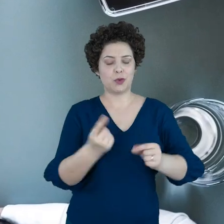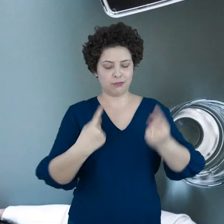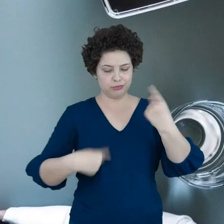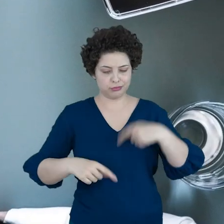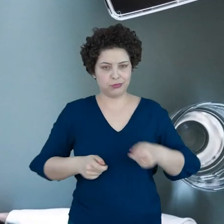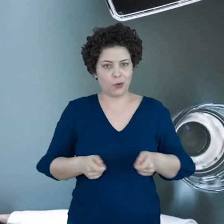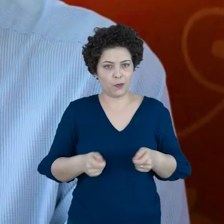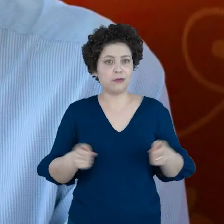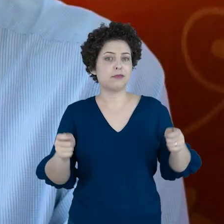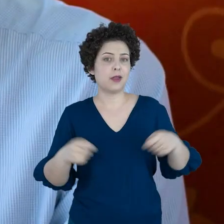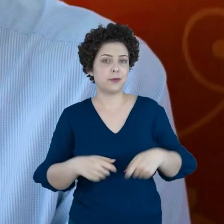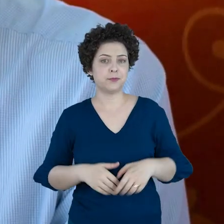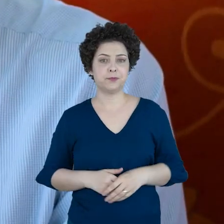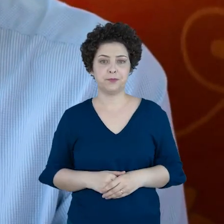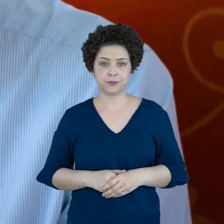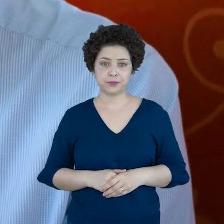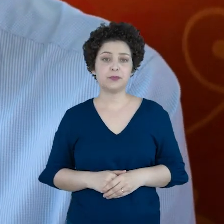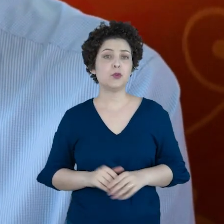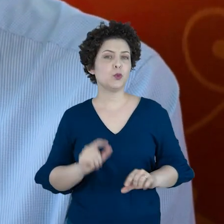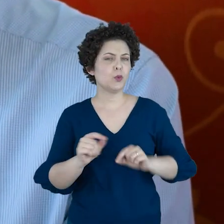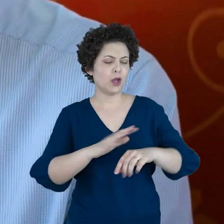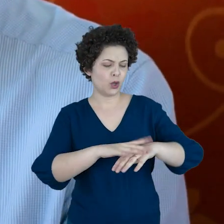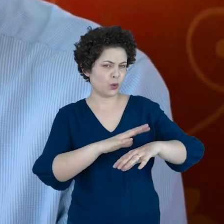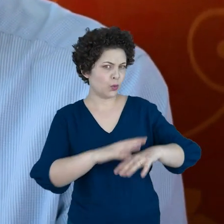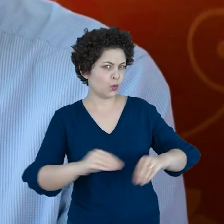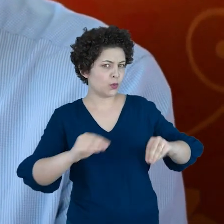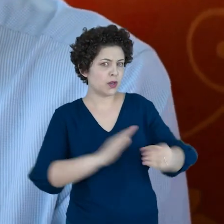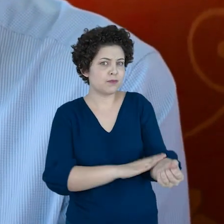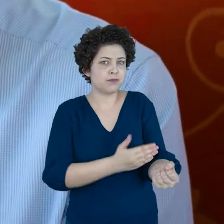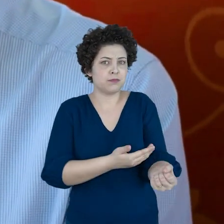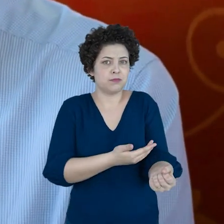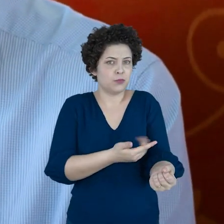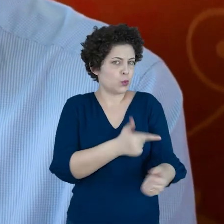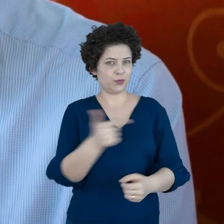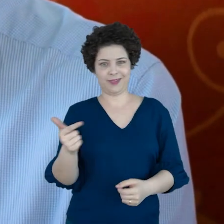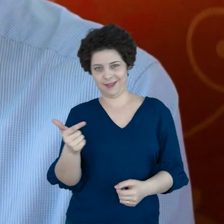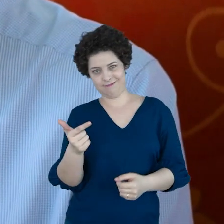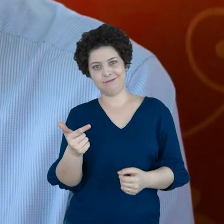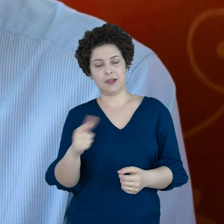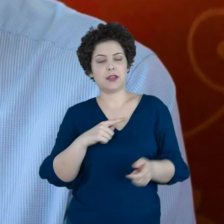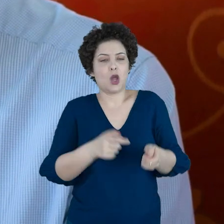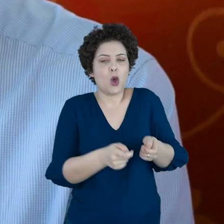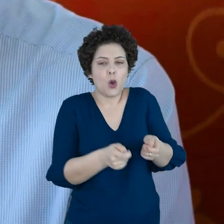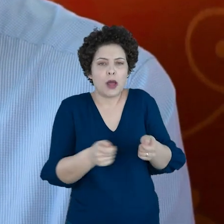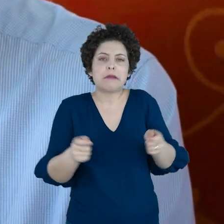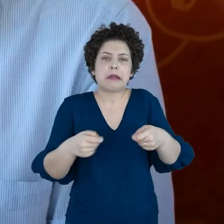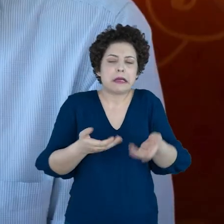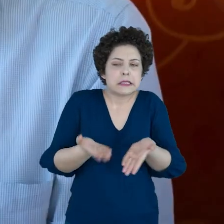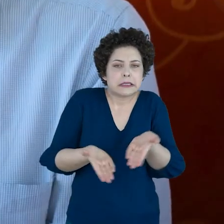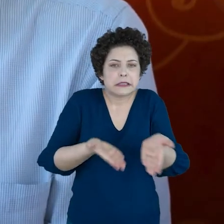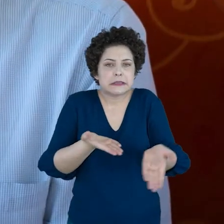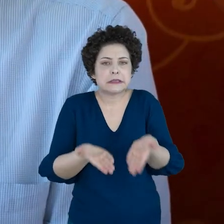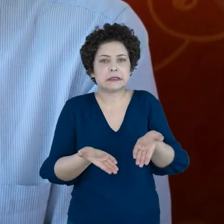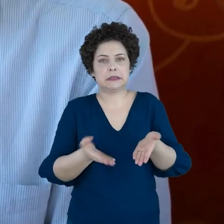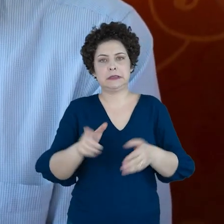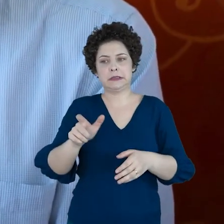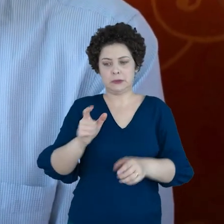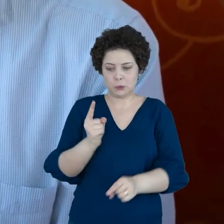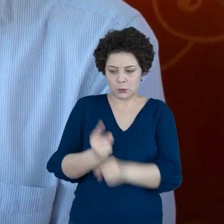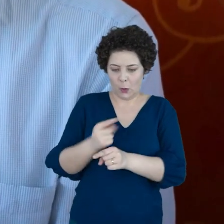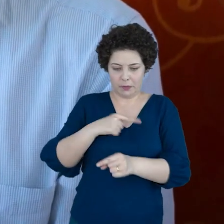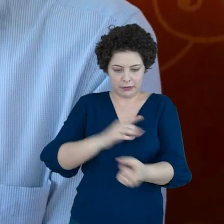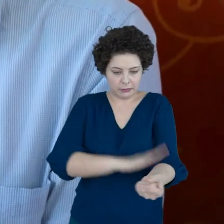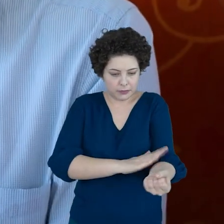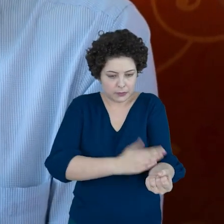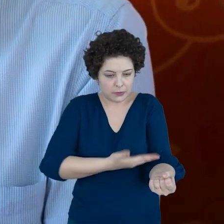controle. Cura da hipertensão não existe, a gente tem um controle da pressão. O paciente que é hipertenso,